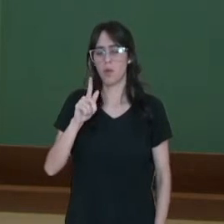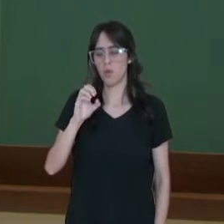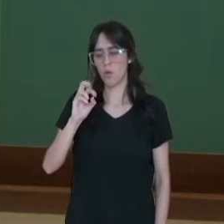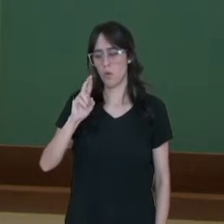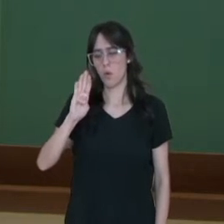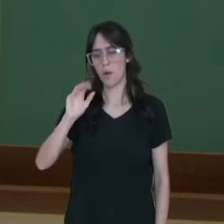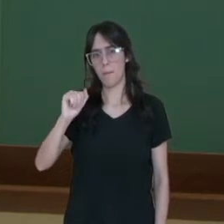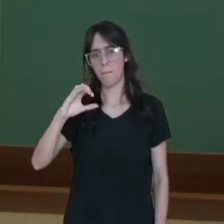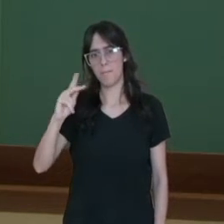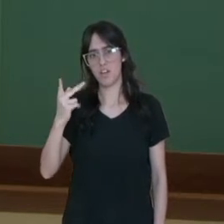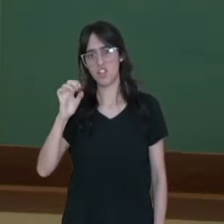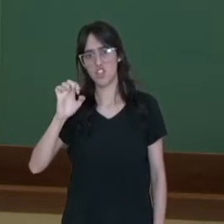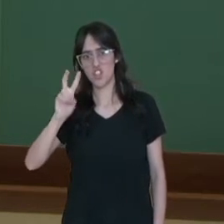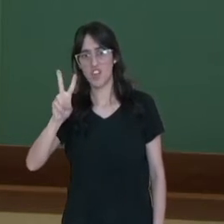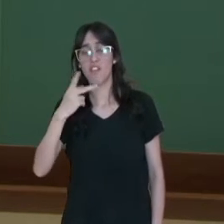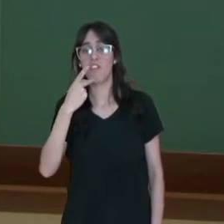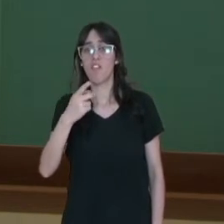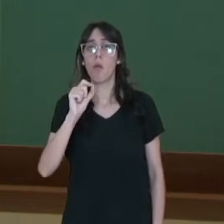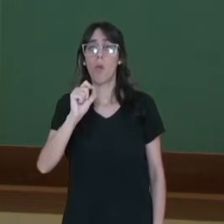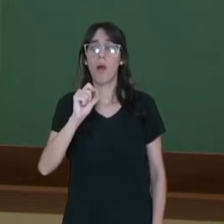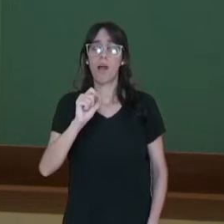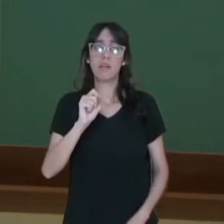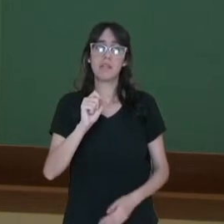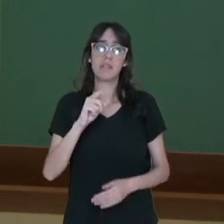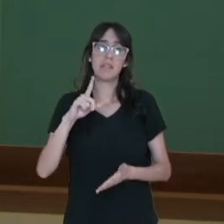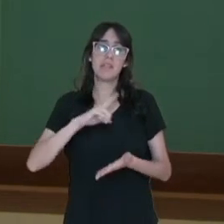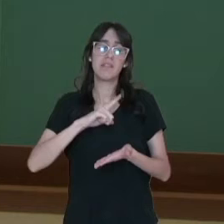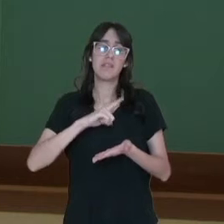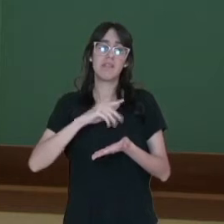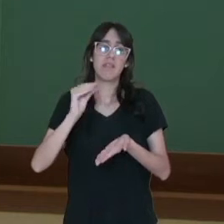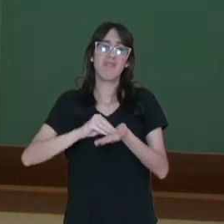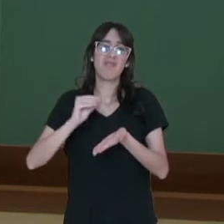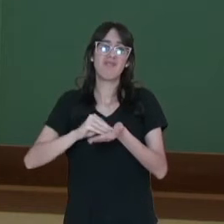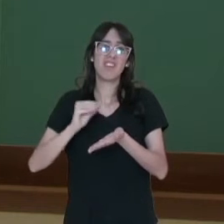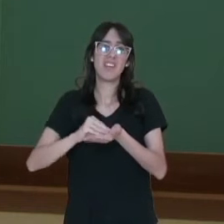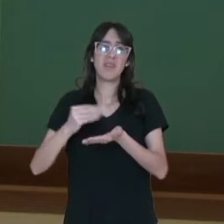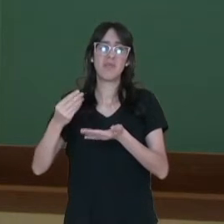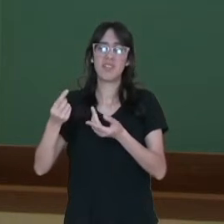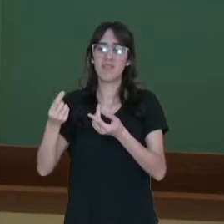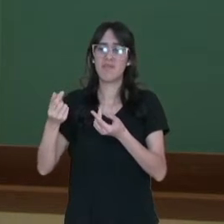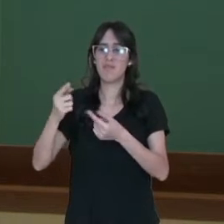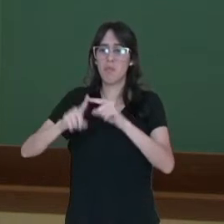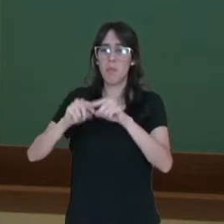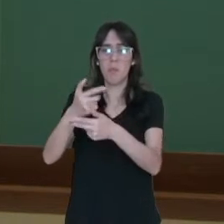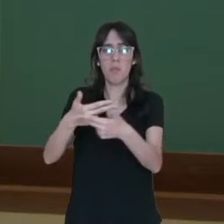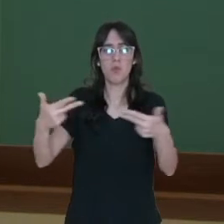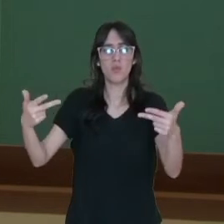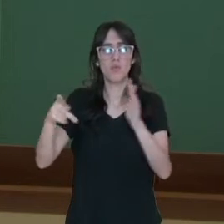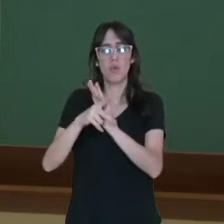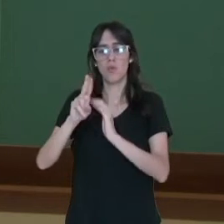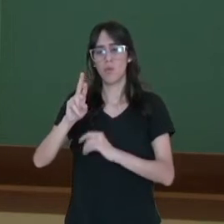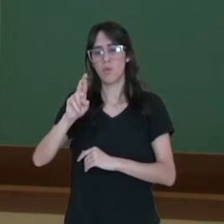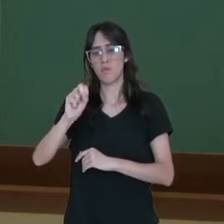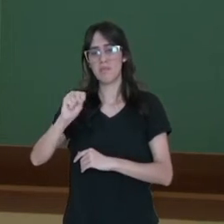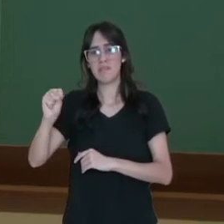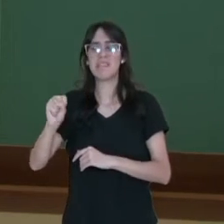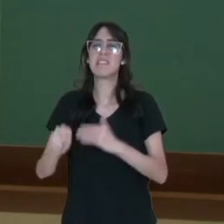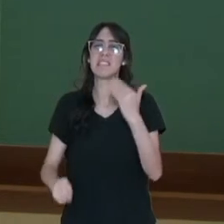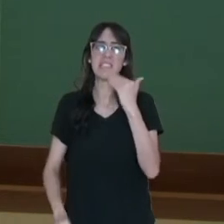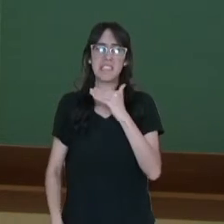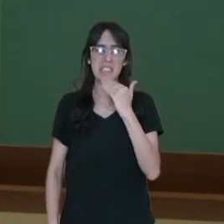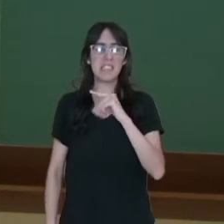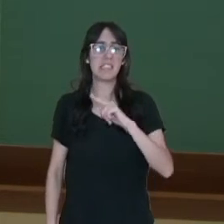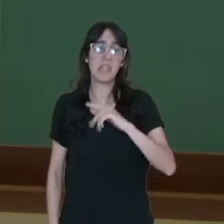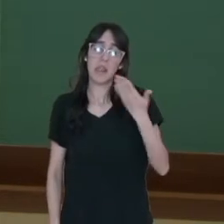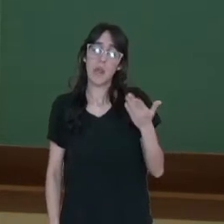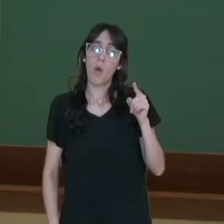a falta aí de capacidade de competição econômica dos produtos da União Soviética. Então, como solução para isso, uma